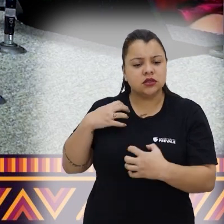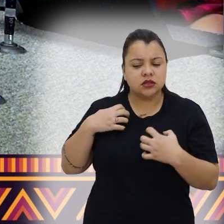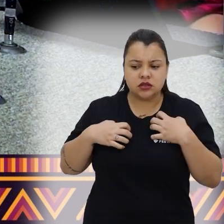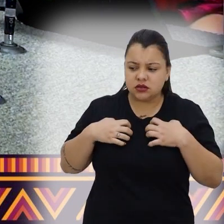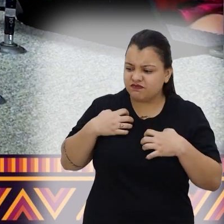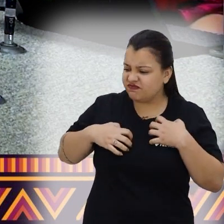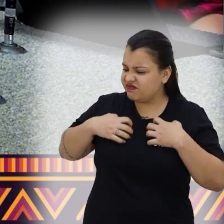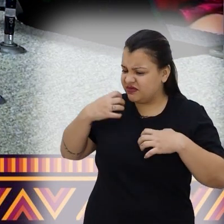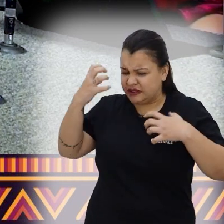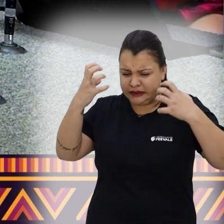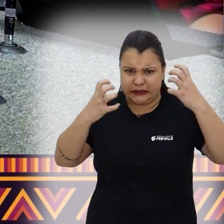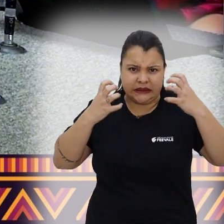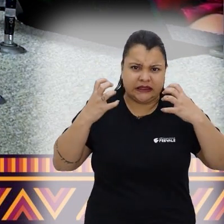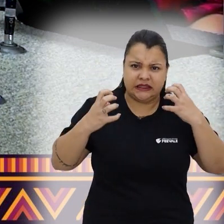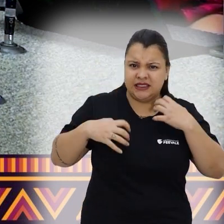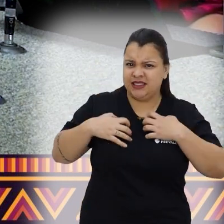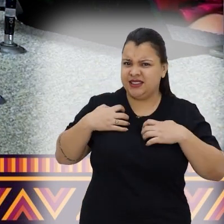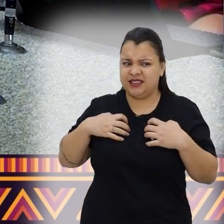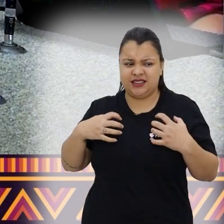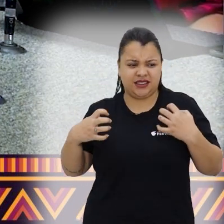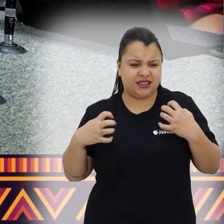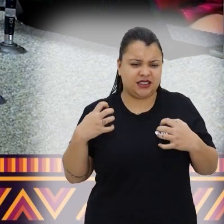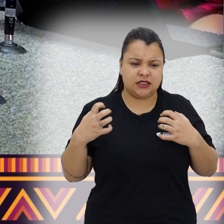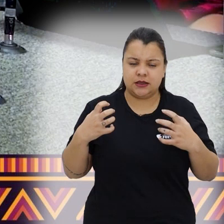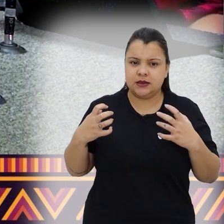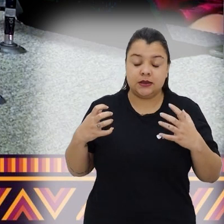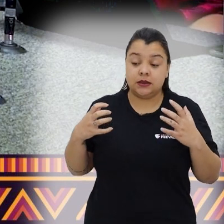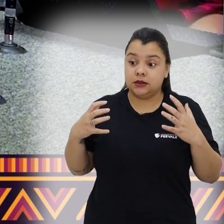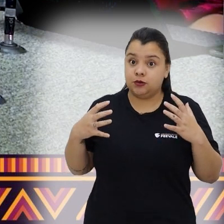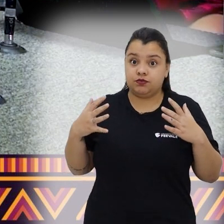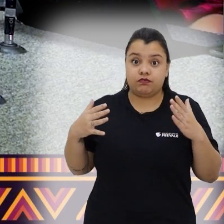a raiva, né? Até